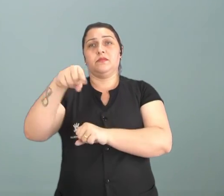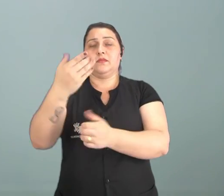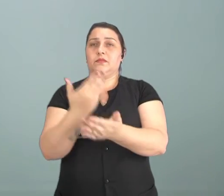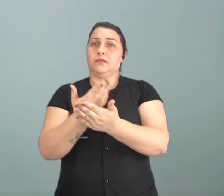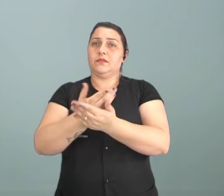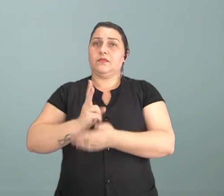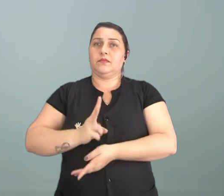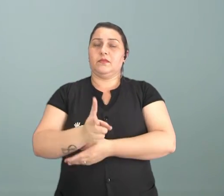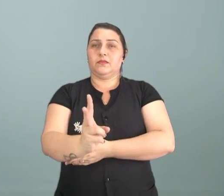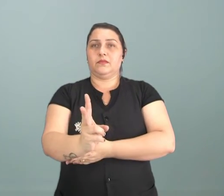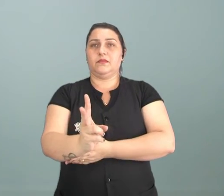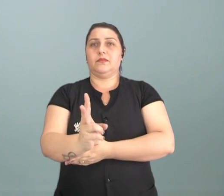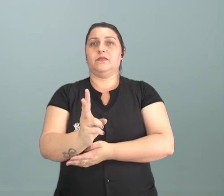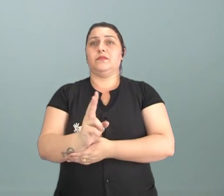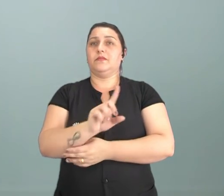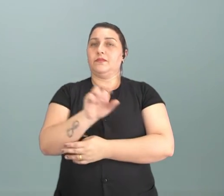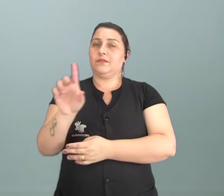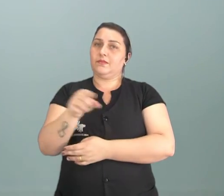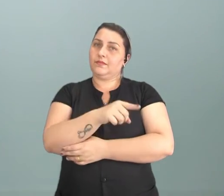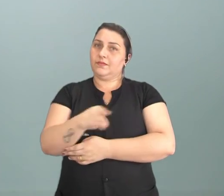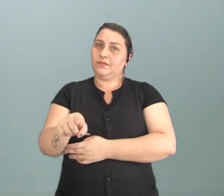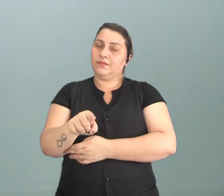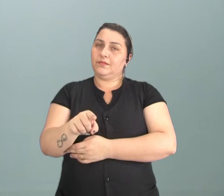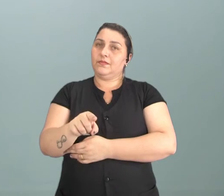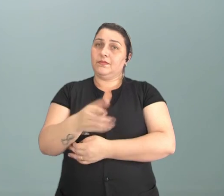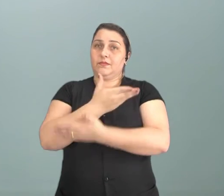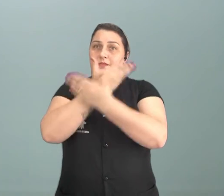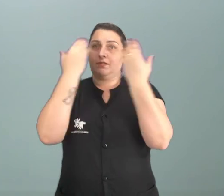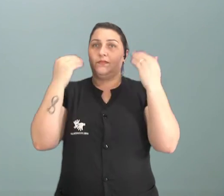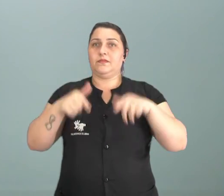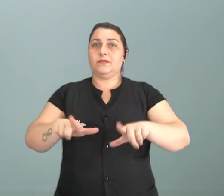aula para a gente continuar com vocês, tá bom? E não